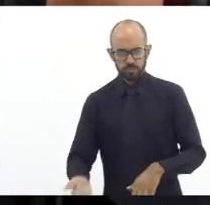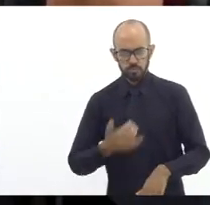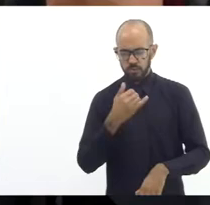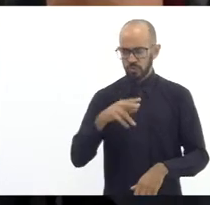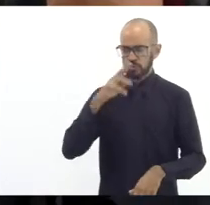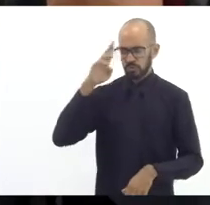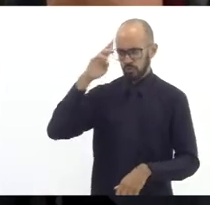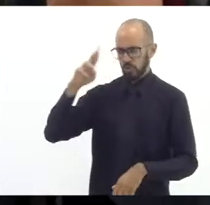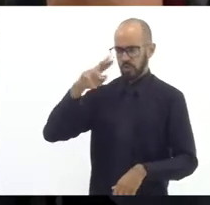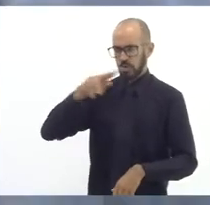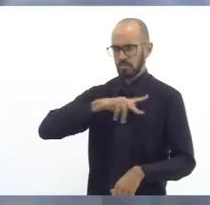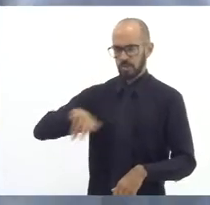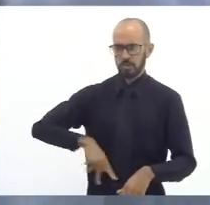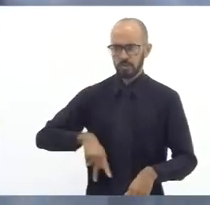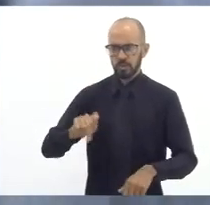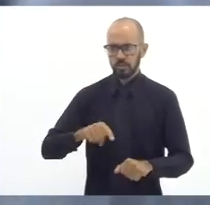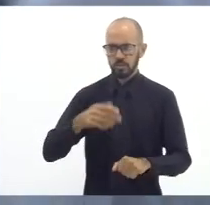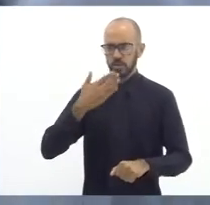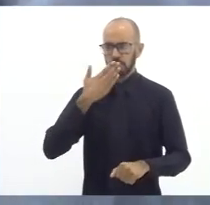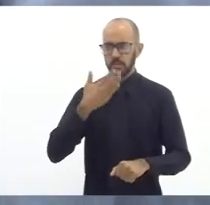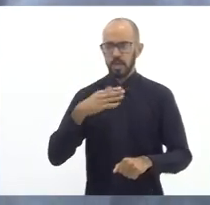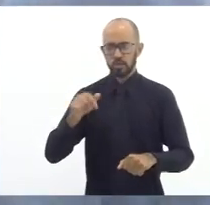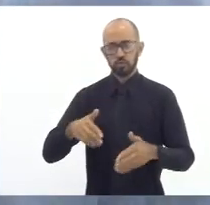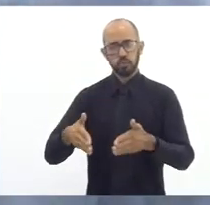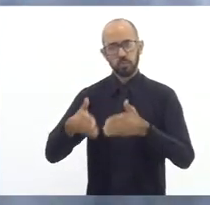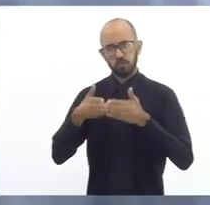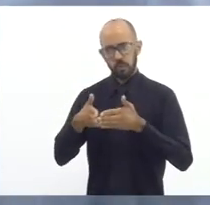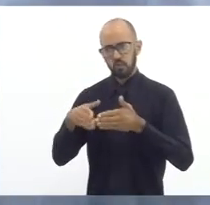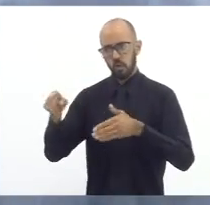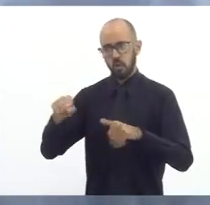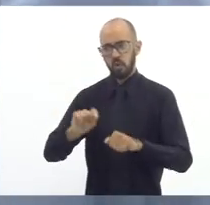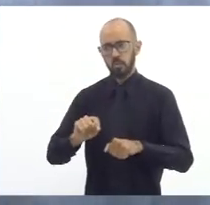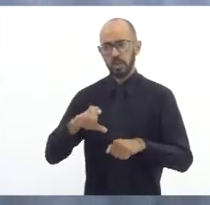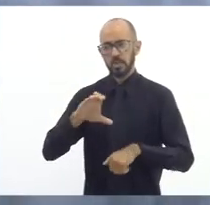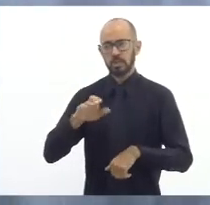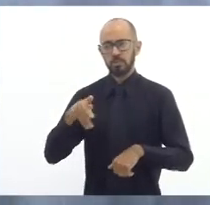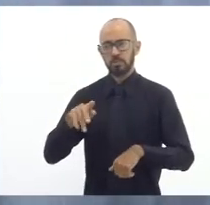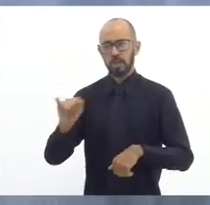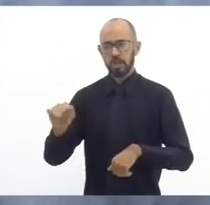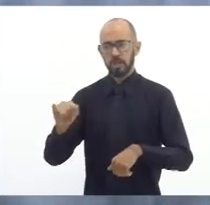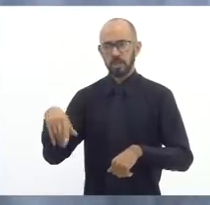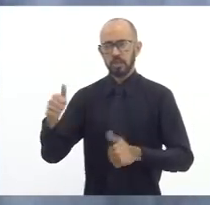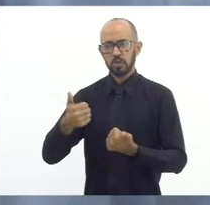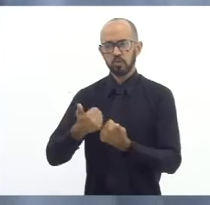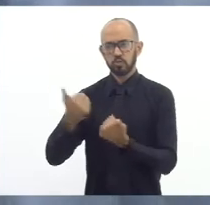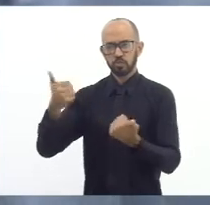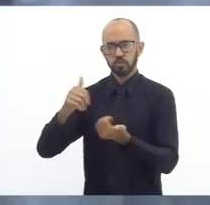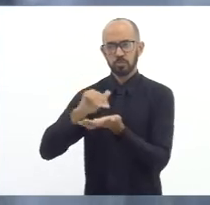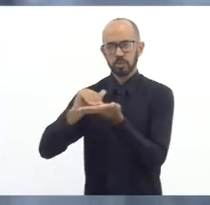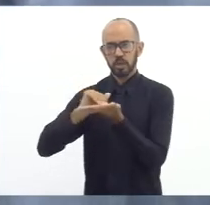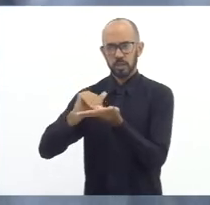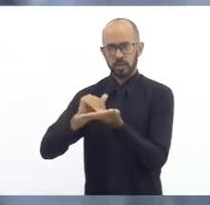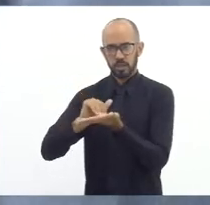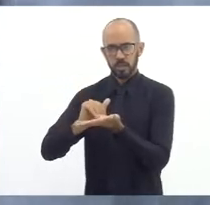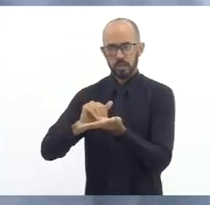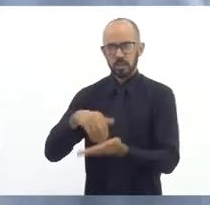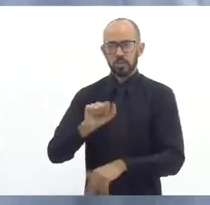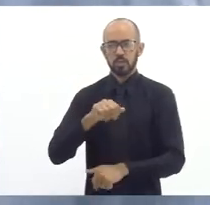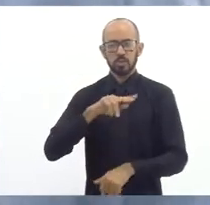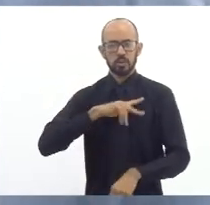Excelência, notificasse, por gentileza, pela CPI, para que o nobre subsecretário, o nobre presidente da